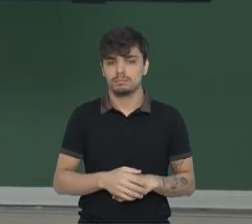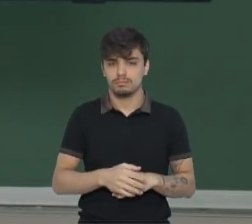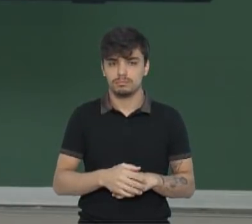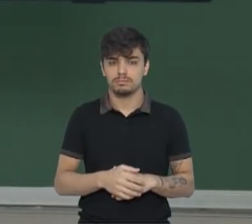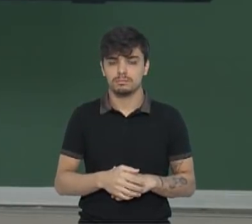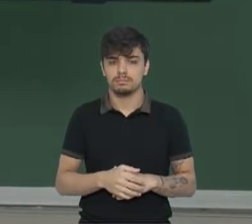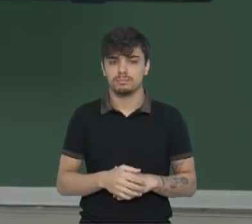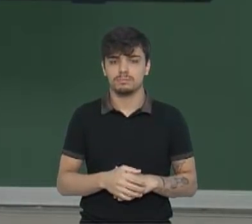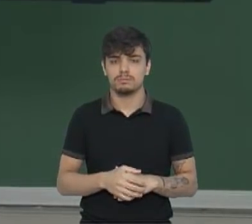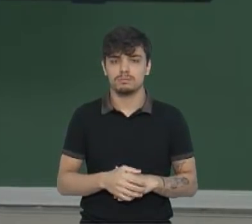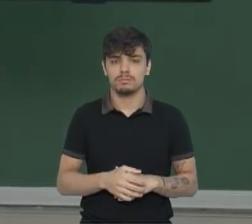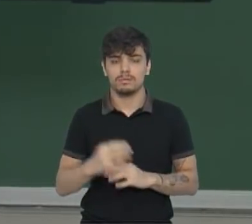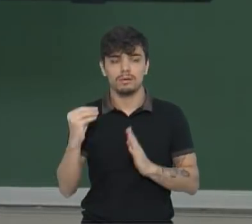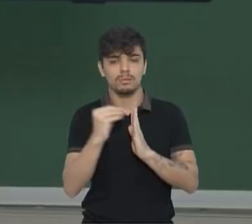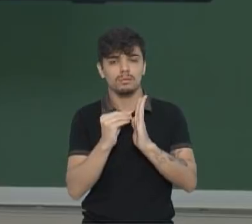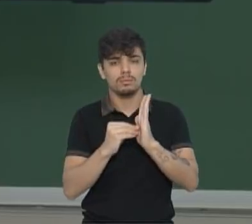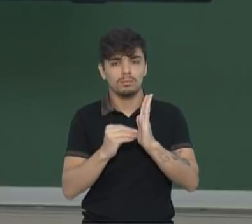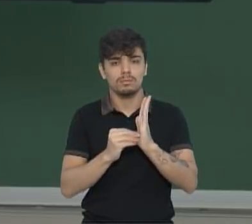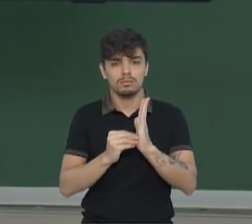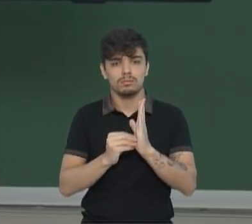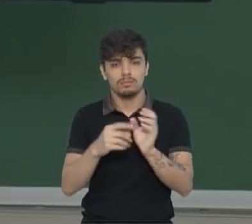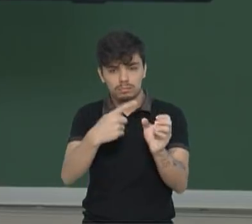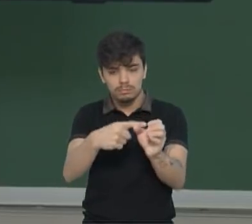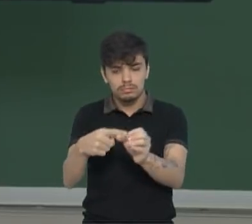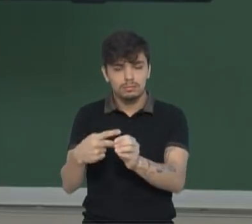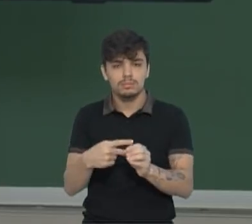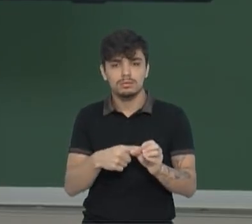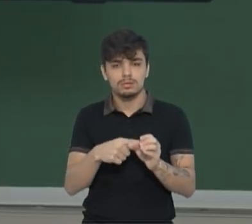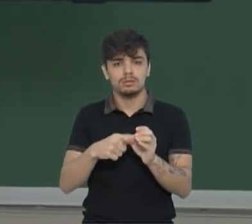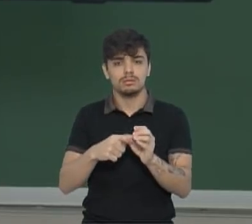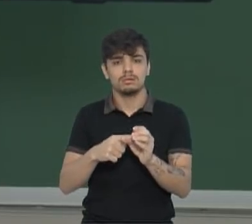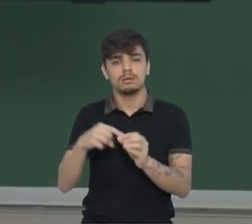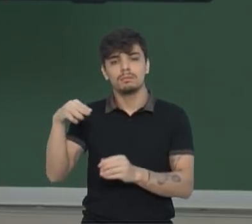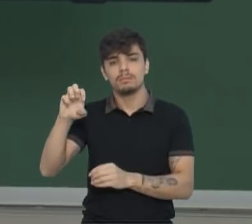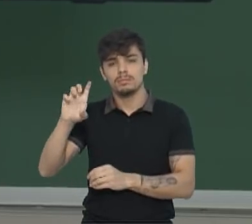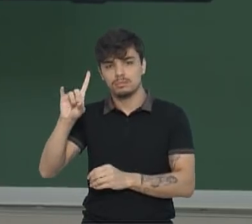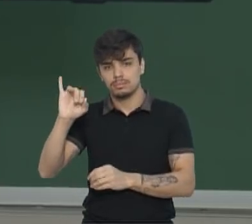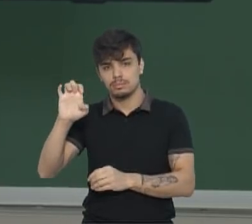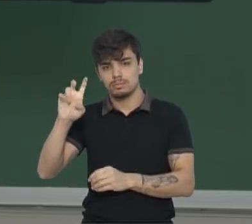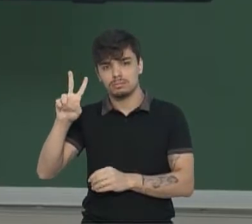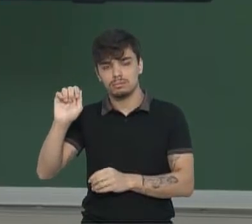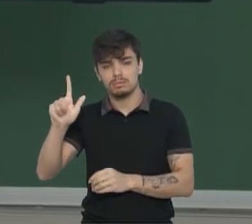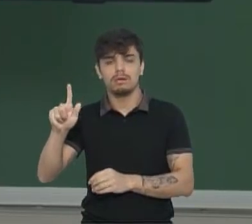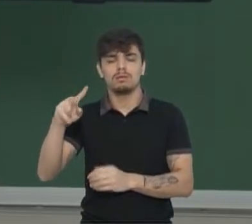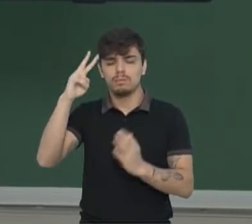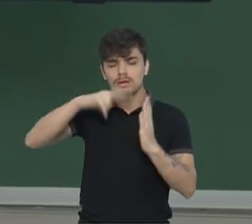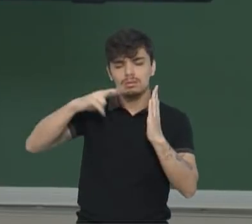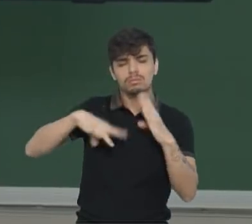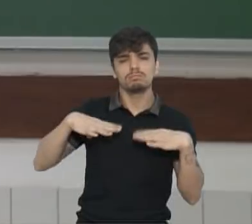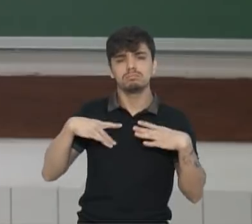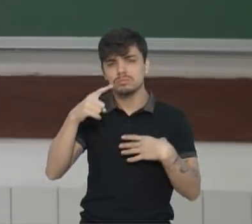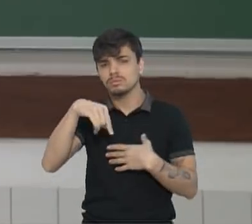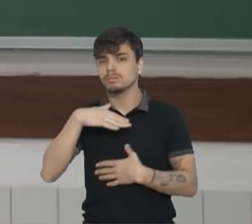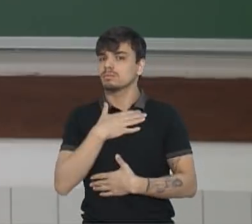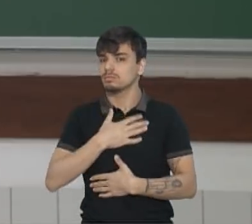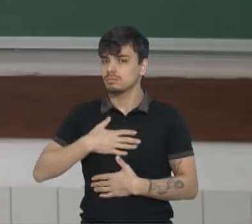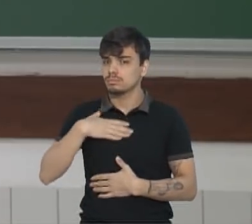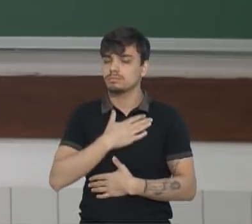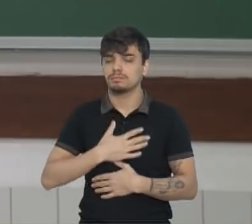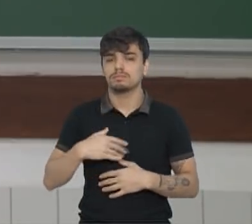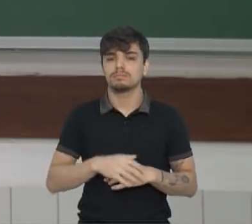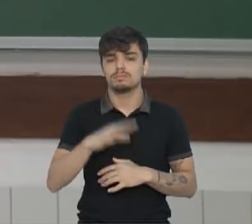30, eu inseri A Civilização do Ocidente Medieval, do Jacques Le Goff, uma leitura bem interessante, bem tranquila, que eu acho que vocês têm condição